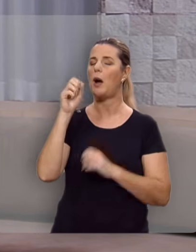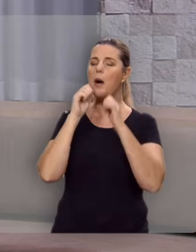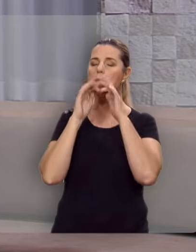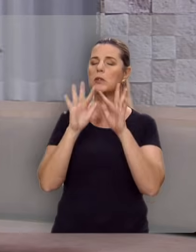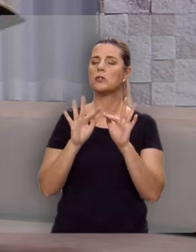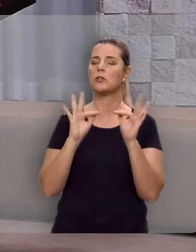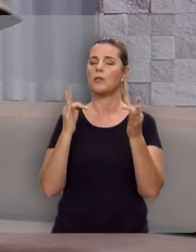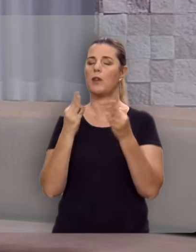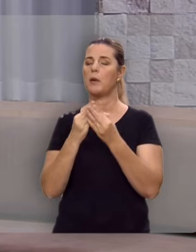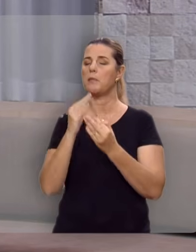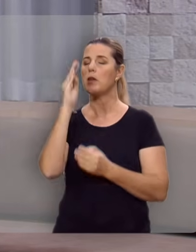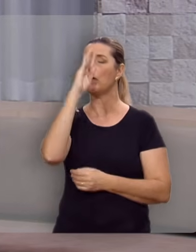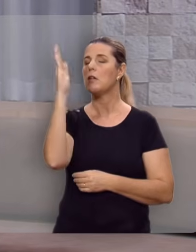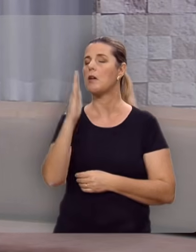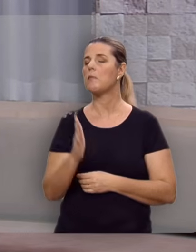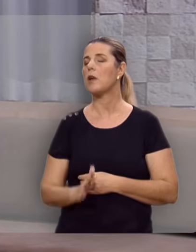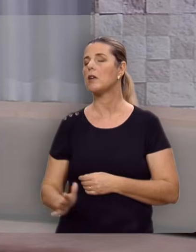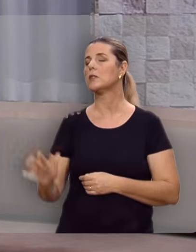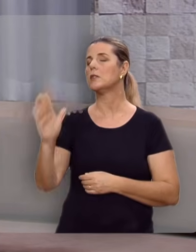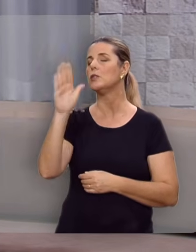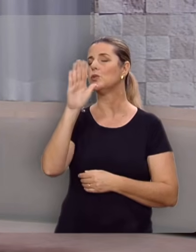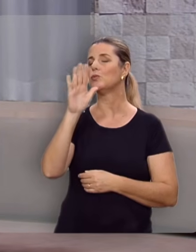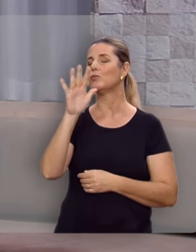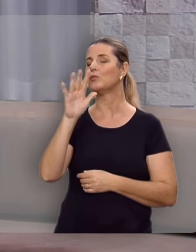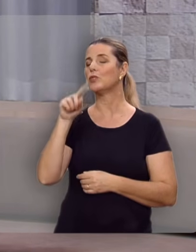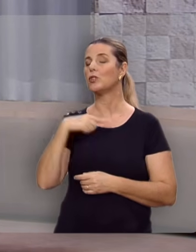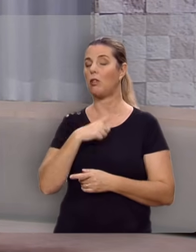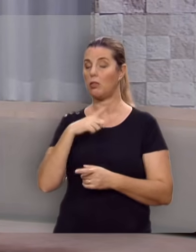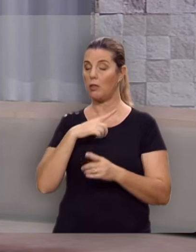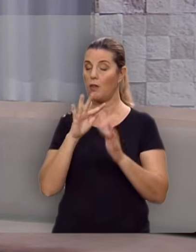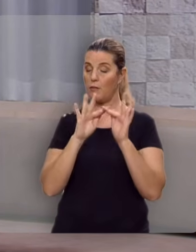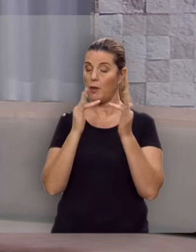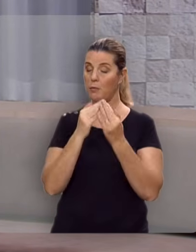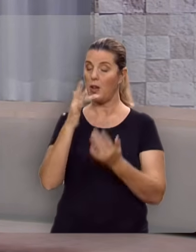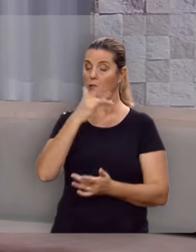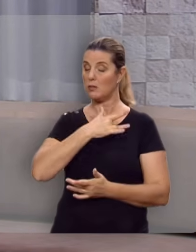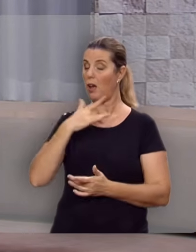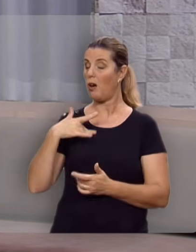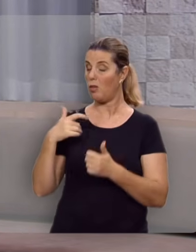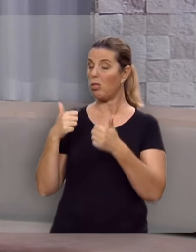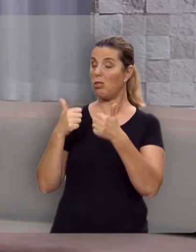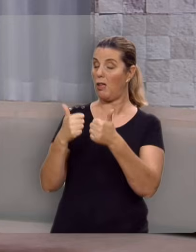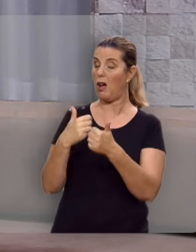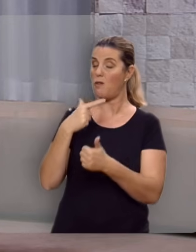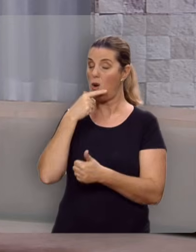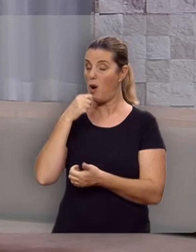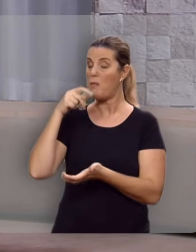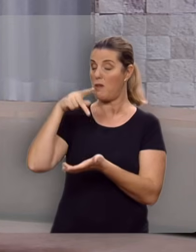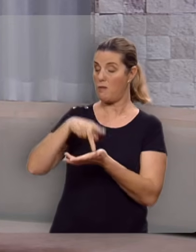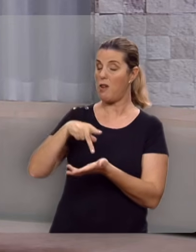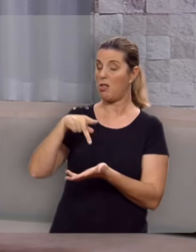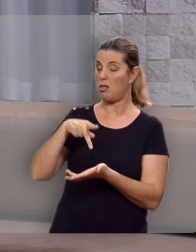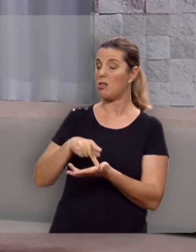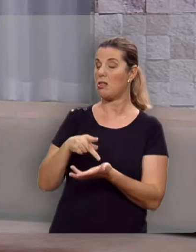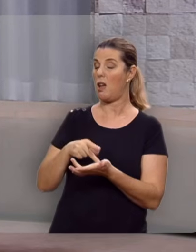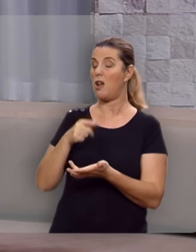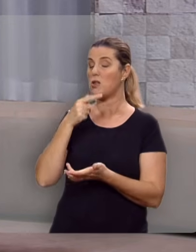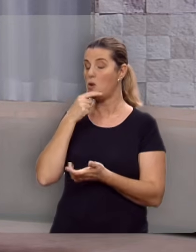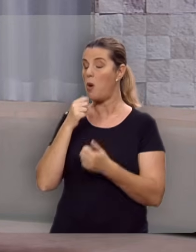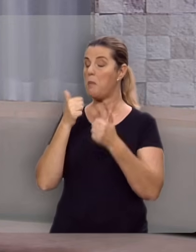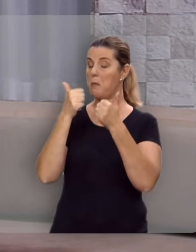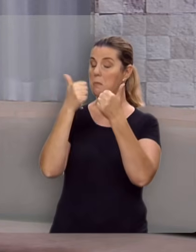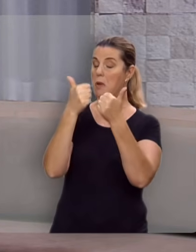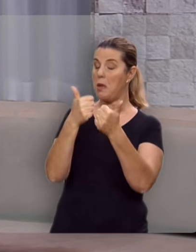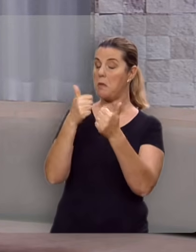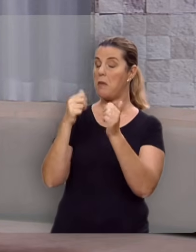tu abençoes as famílias da nossa nação, para que tenhamos famílias saudáveis, homens de verdade, homens de